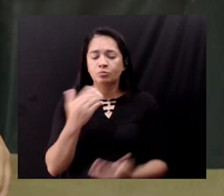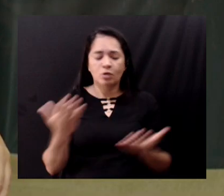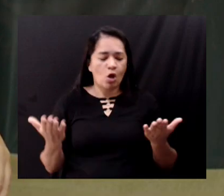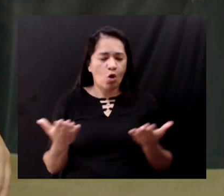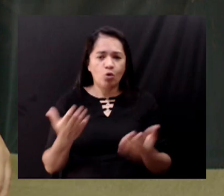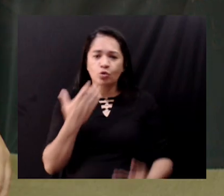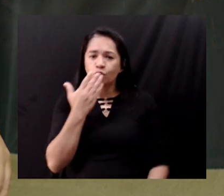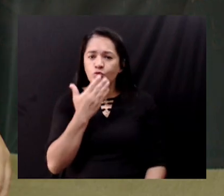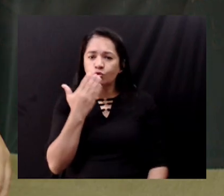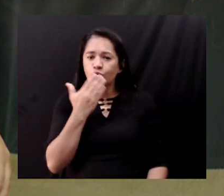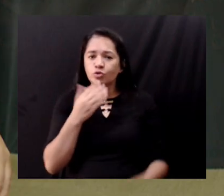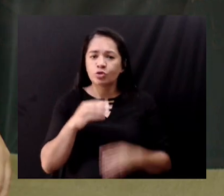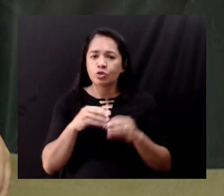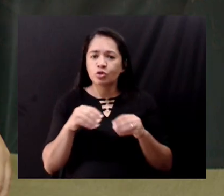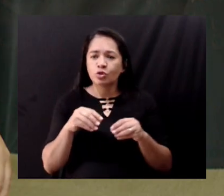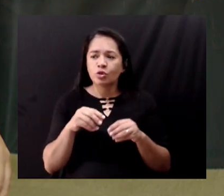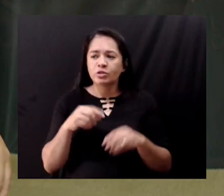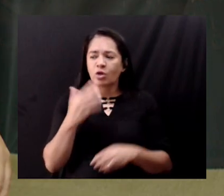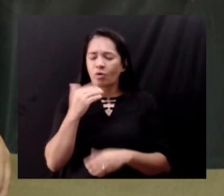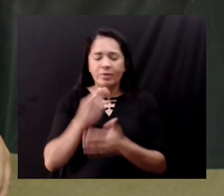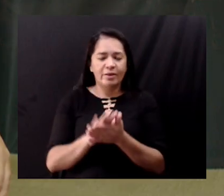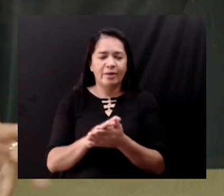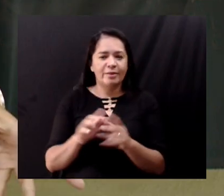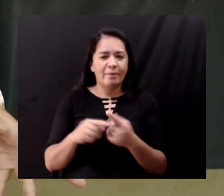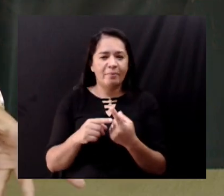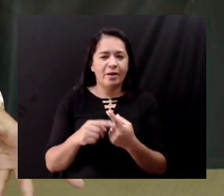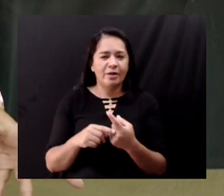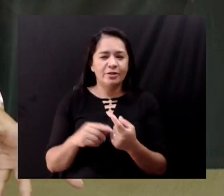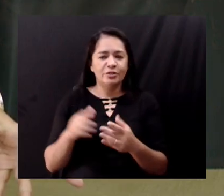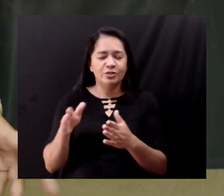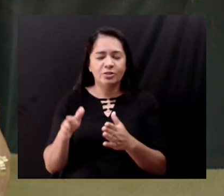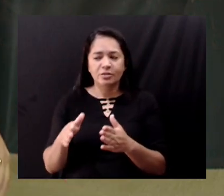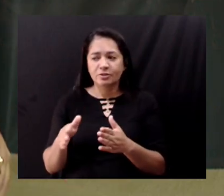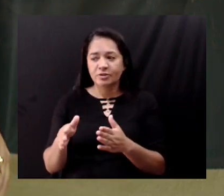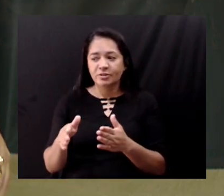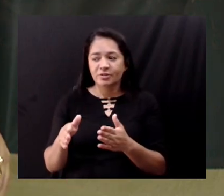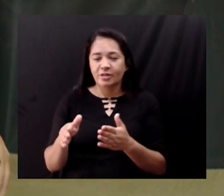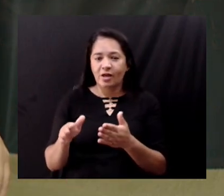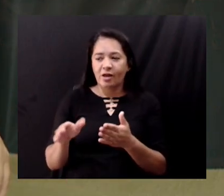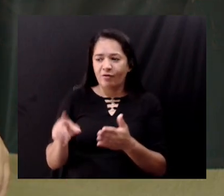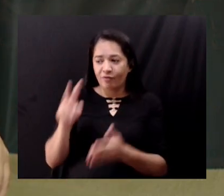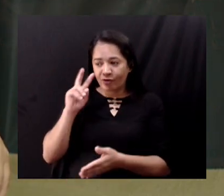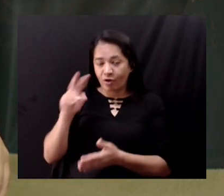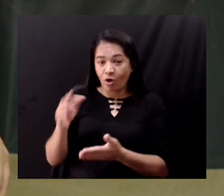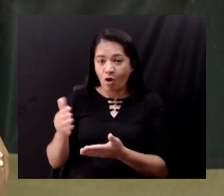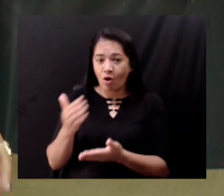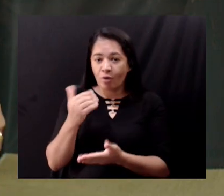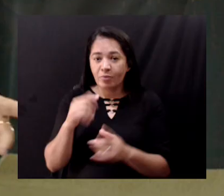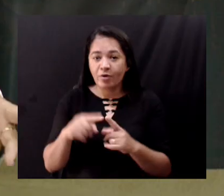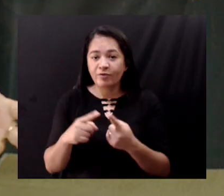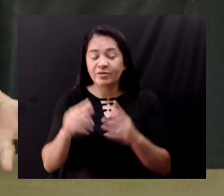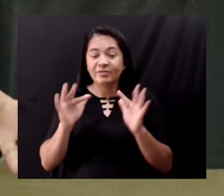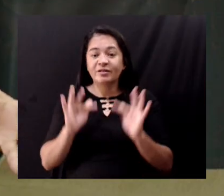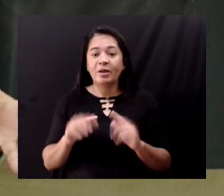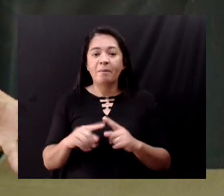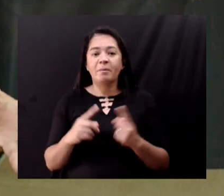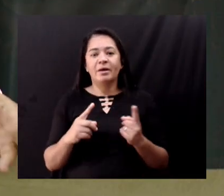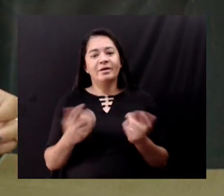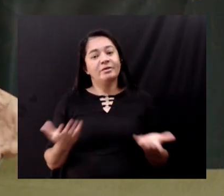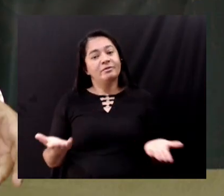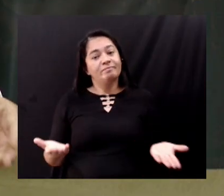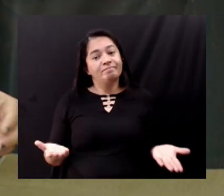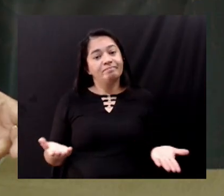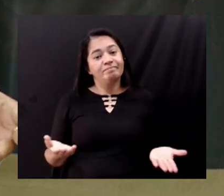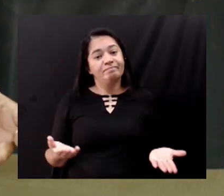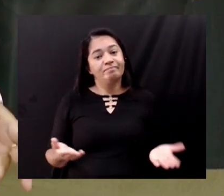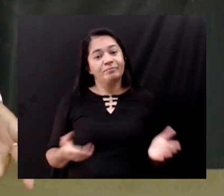tarde veio aquele docinho maravilhoso, você comeu, ficou feliz, mas você não cumpriu, né, o seu propósito, que